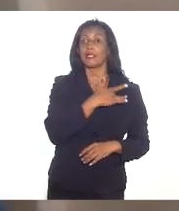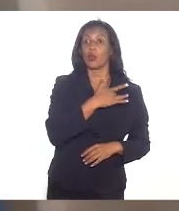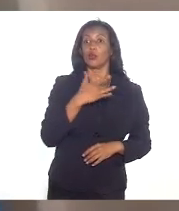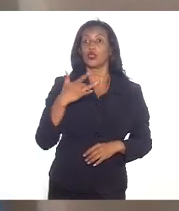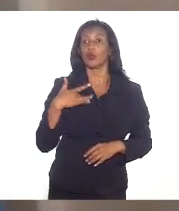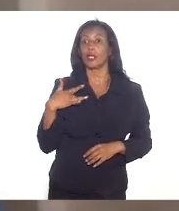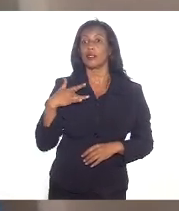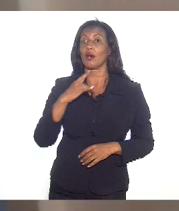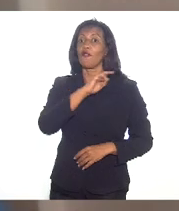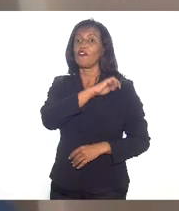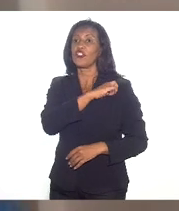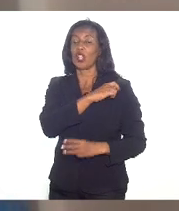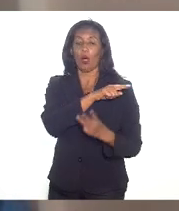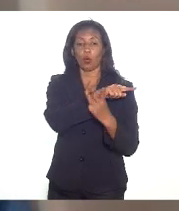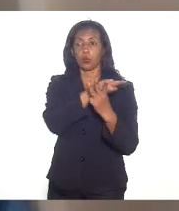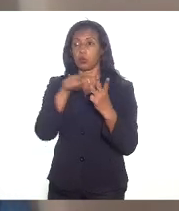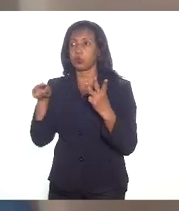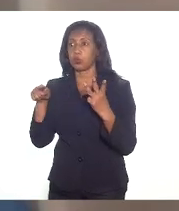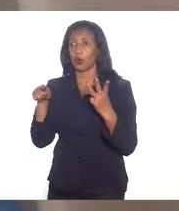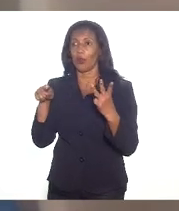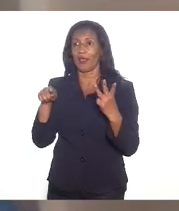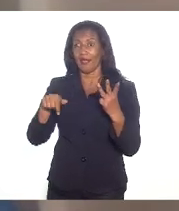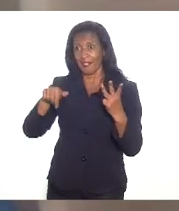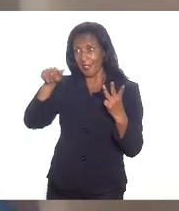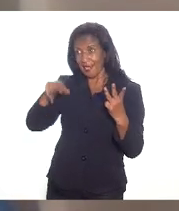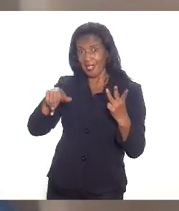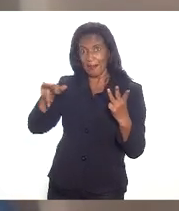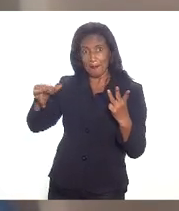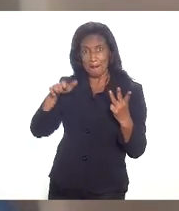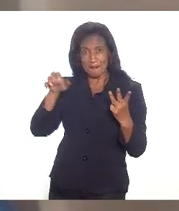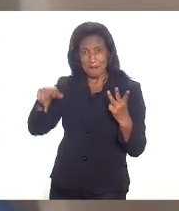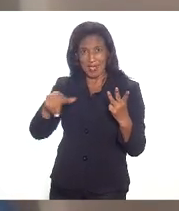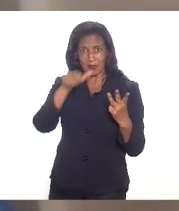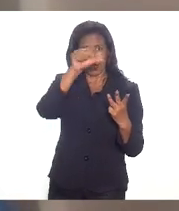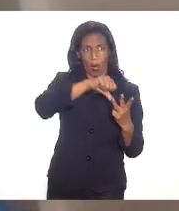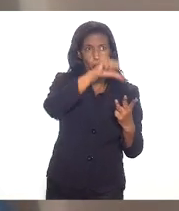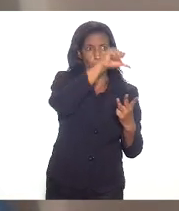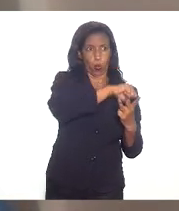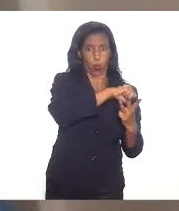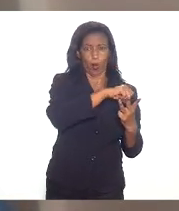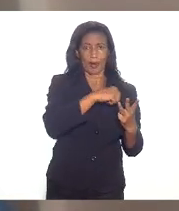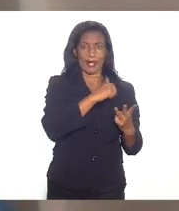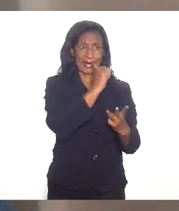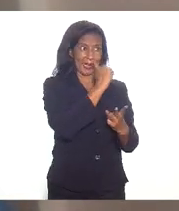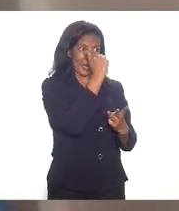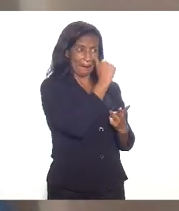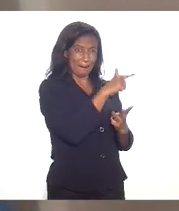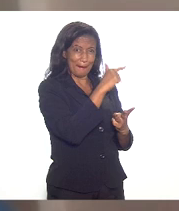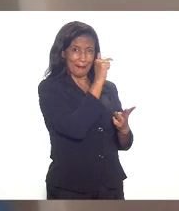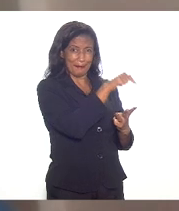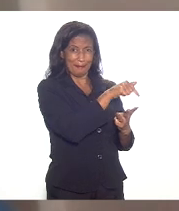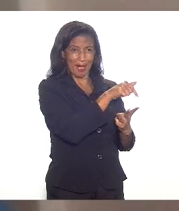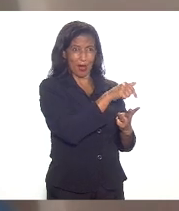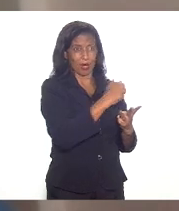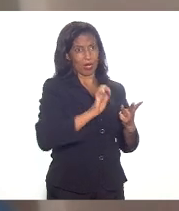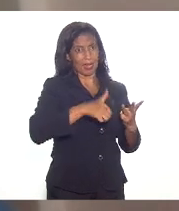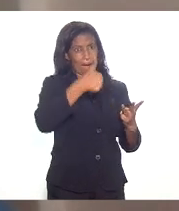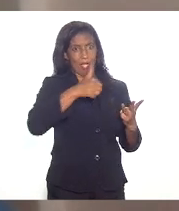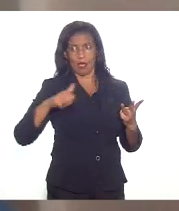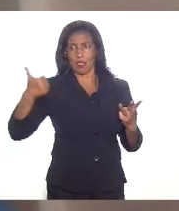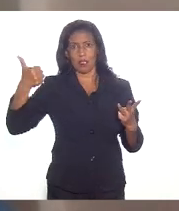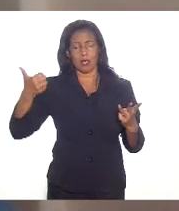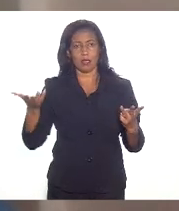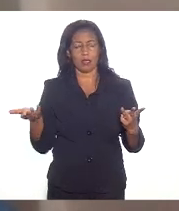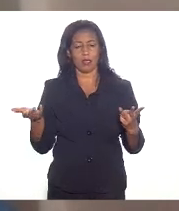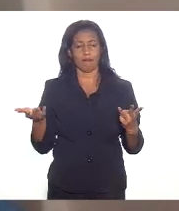gestão fiscal, via de regra, estão mal em saúde e educação. Os que estão mal em saúde e educação estão bem na gestão